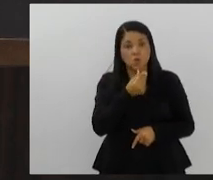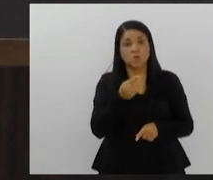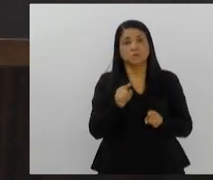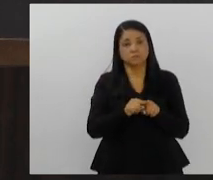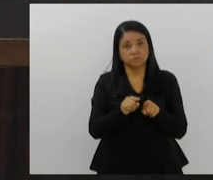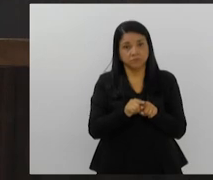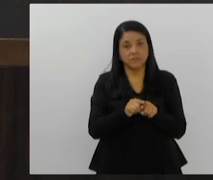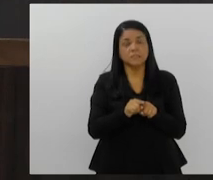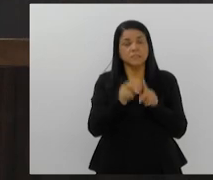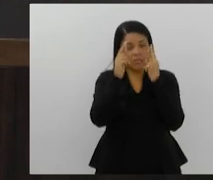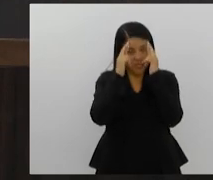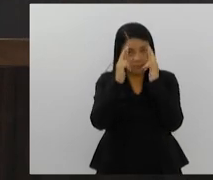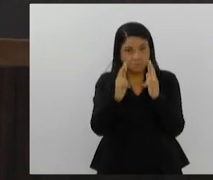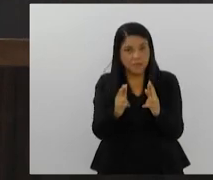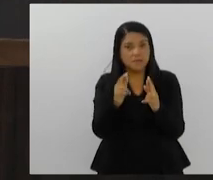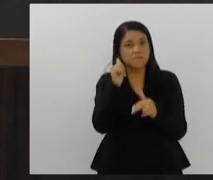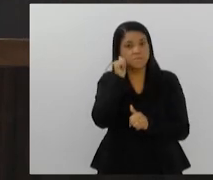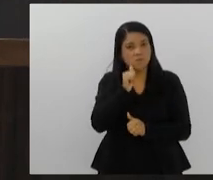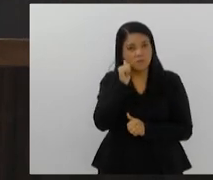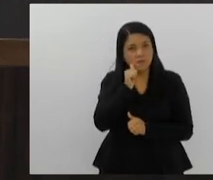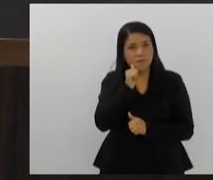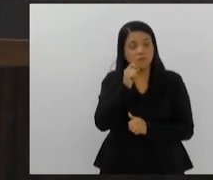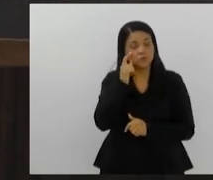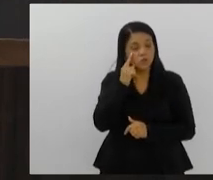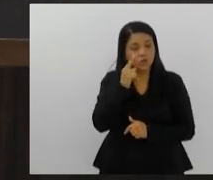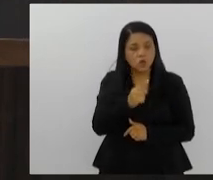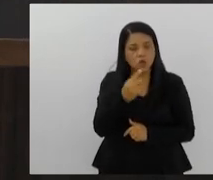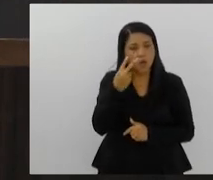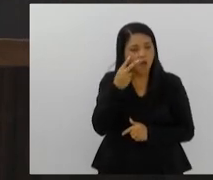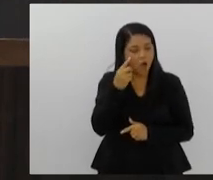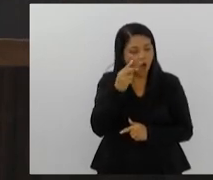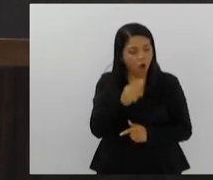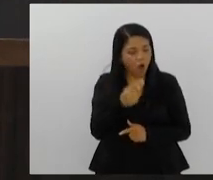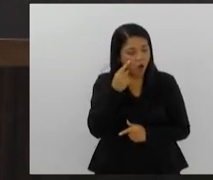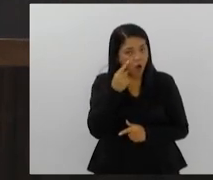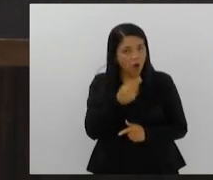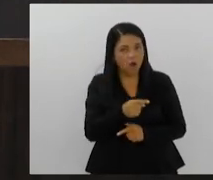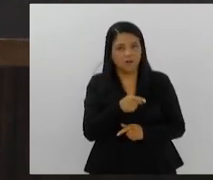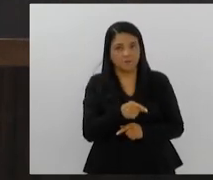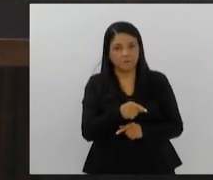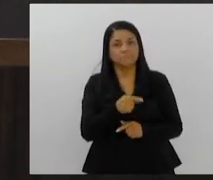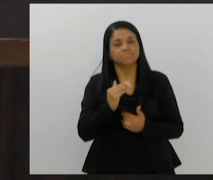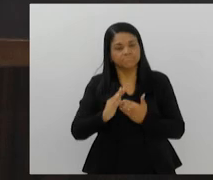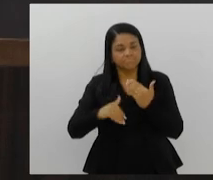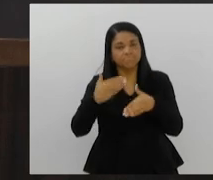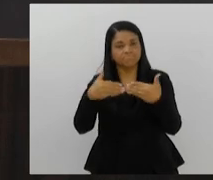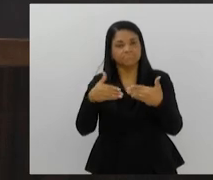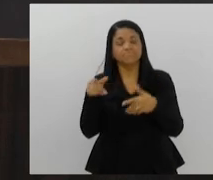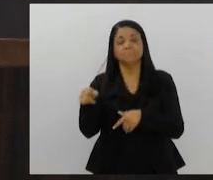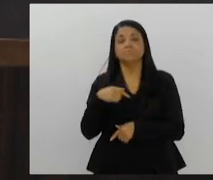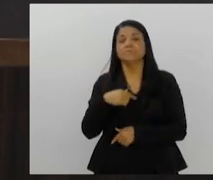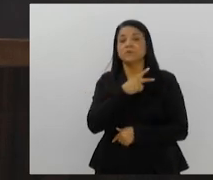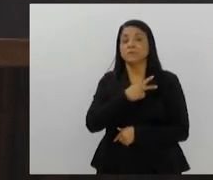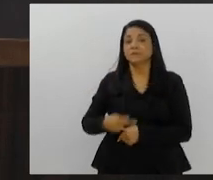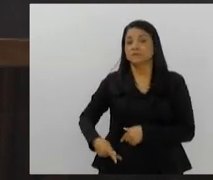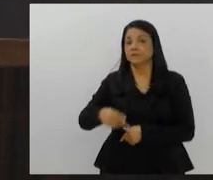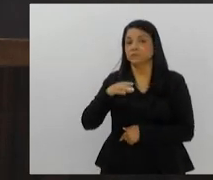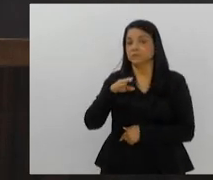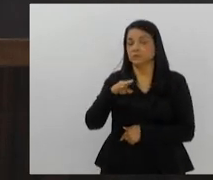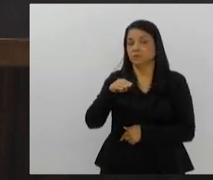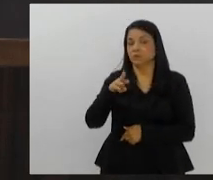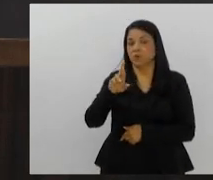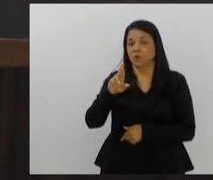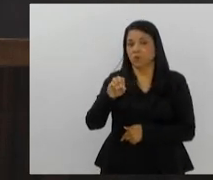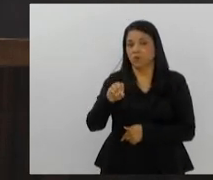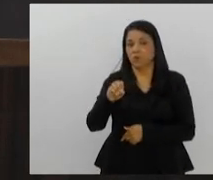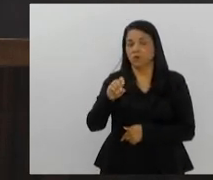os homens que respeitam as mulheres estão de olho. Nós vamos avançar, assim como o nosso presidente Rodrigo Bacelar, que é um homem